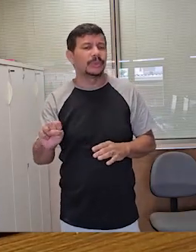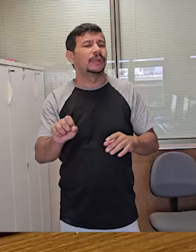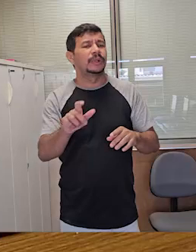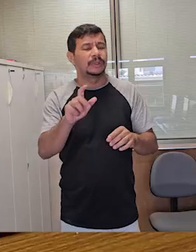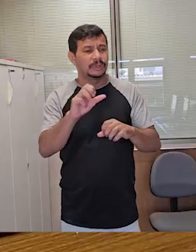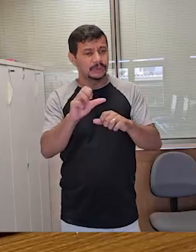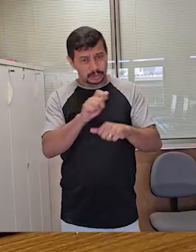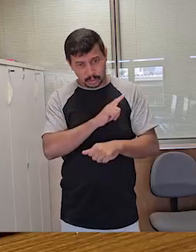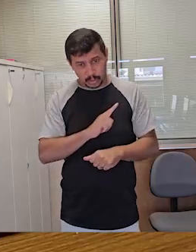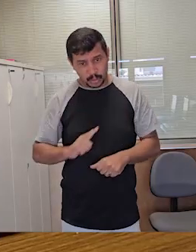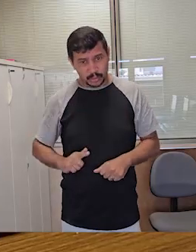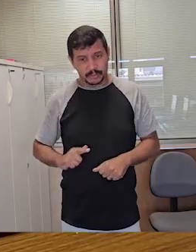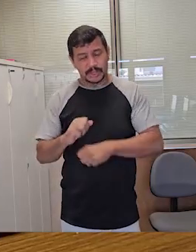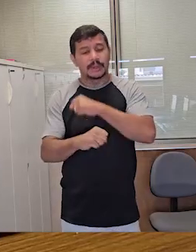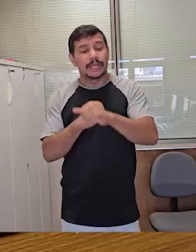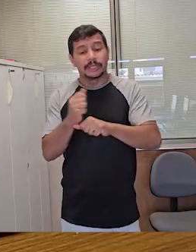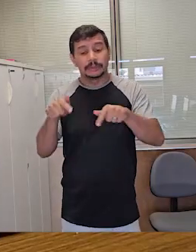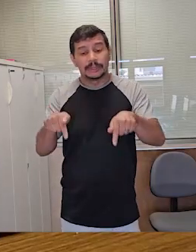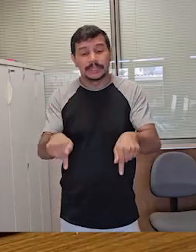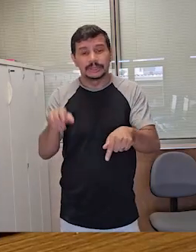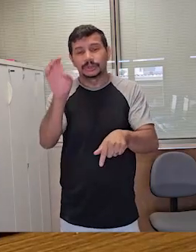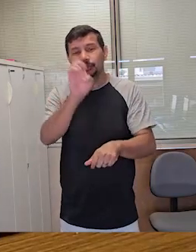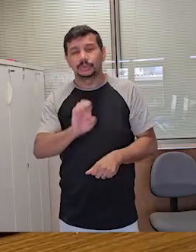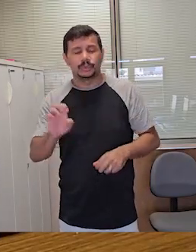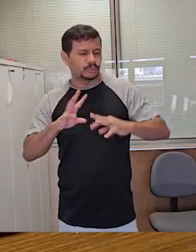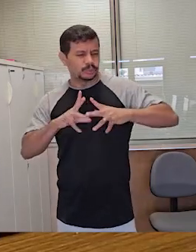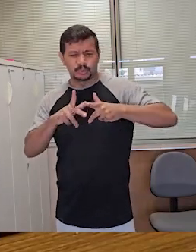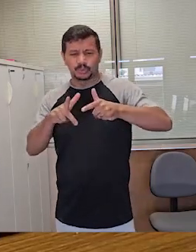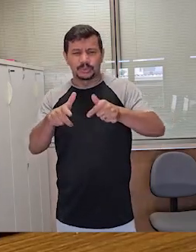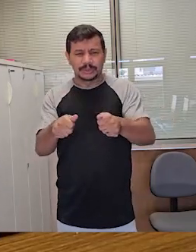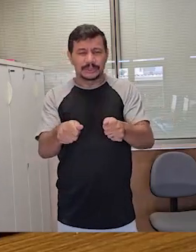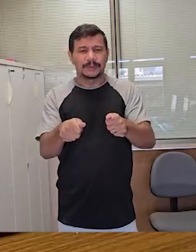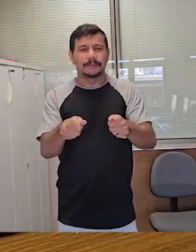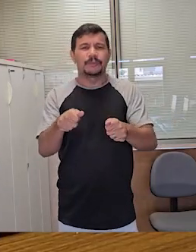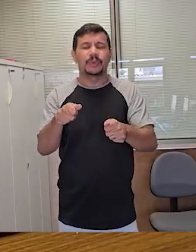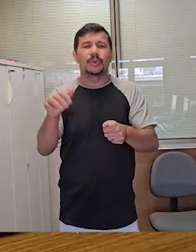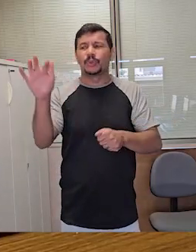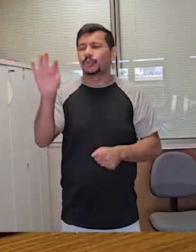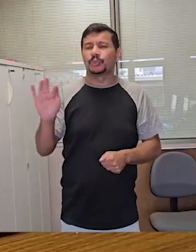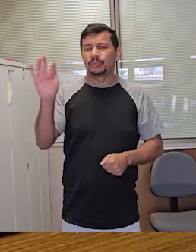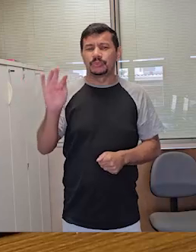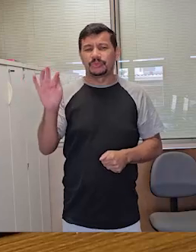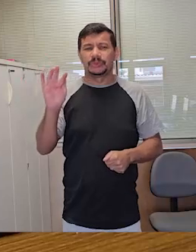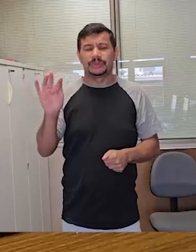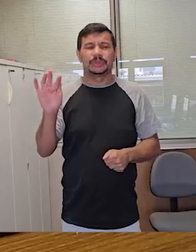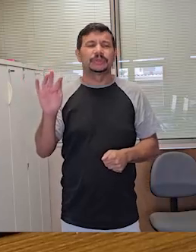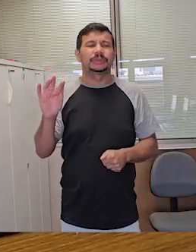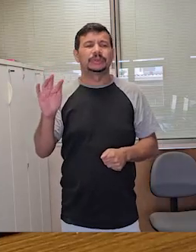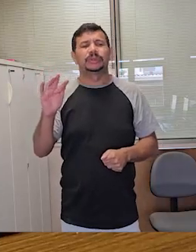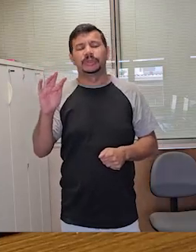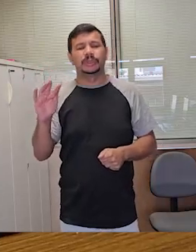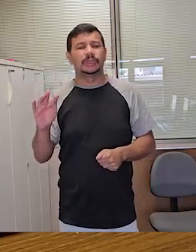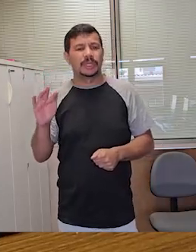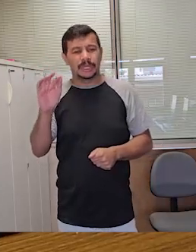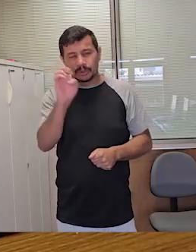ano, quer dizer, o Estado, como um todo, né, não é só o governo federal, mas o municipal, o